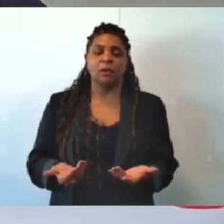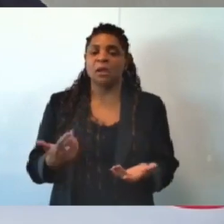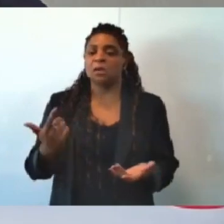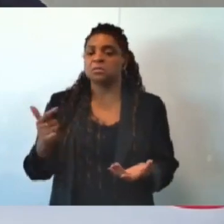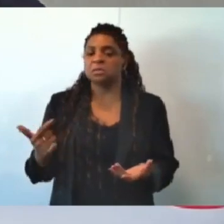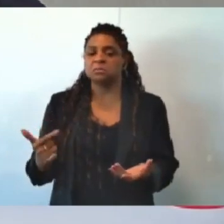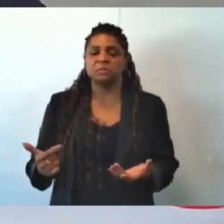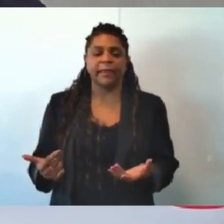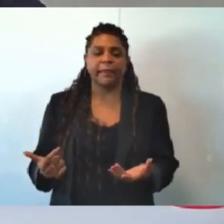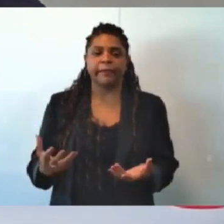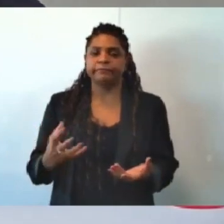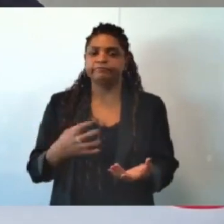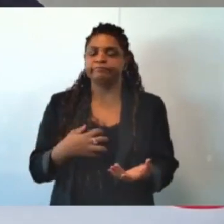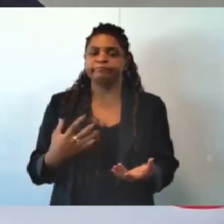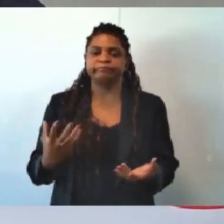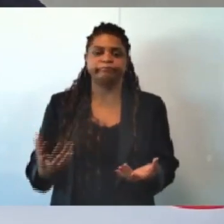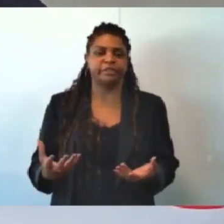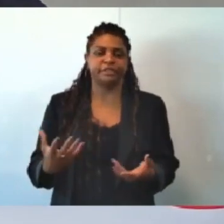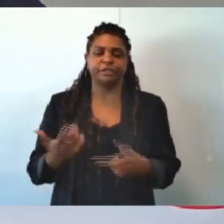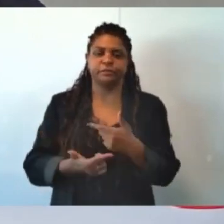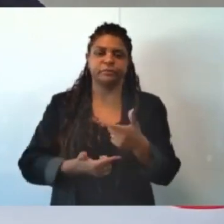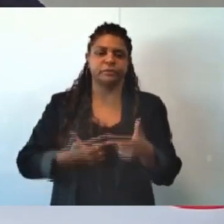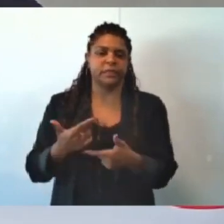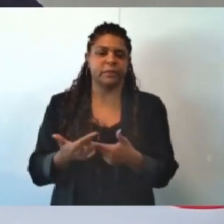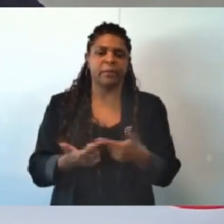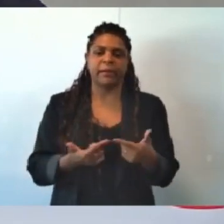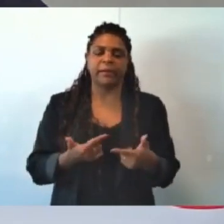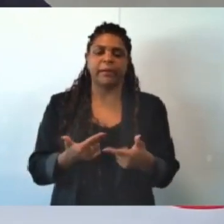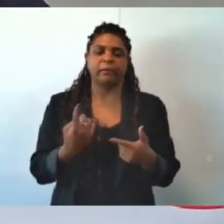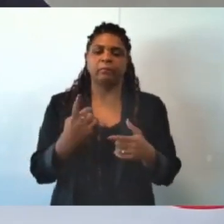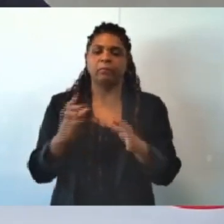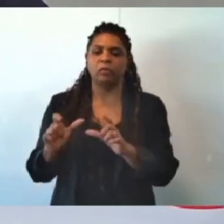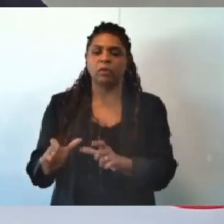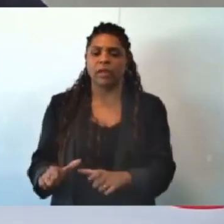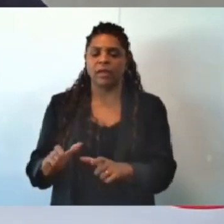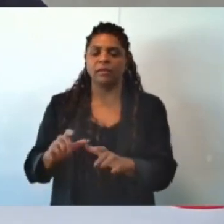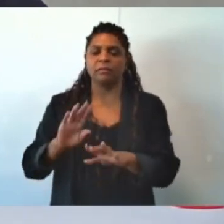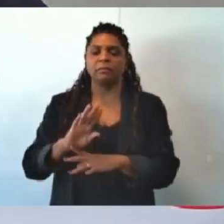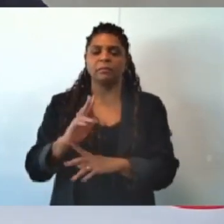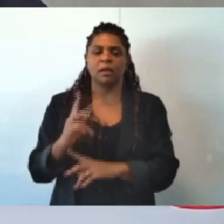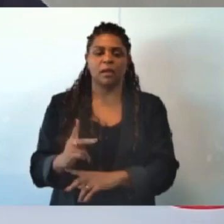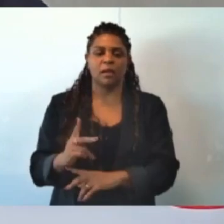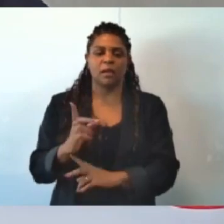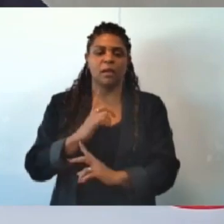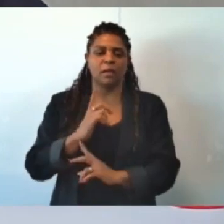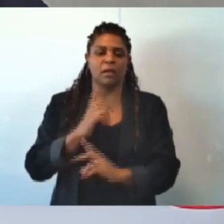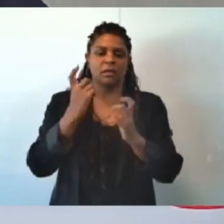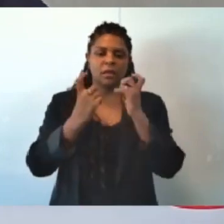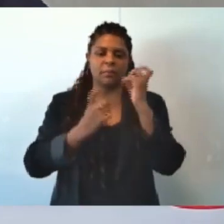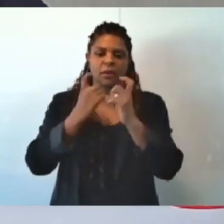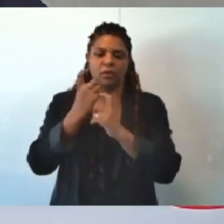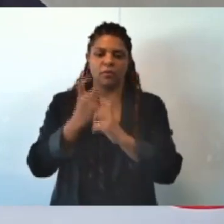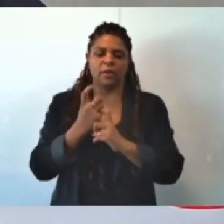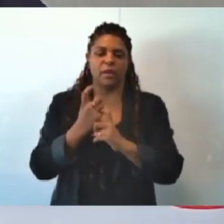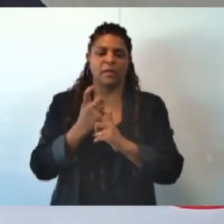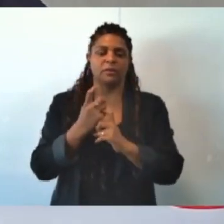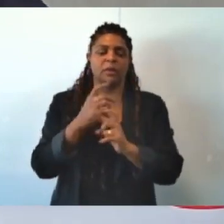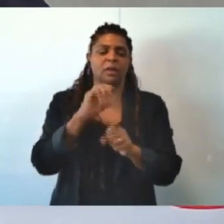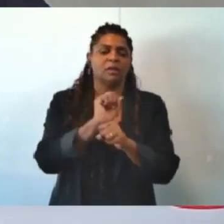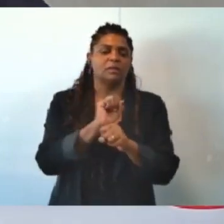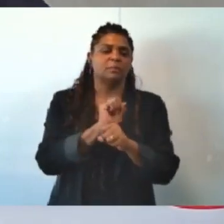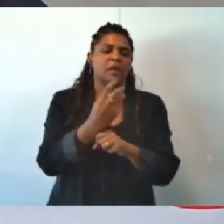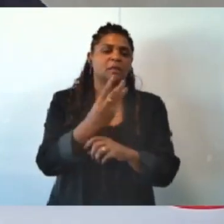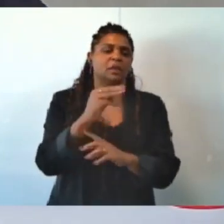você trabalhar num lado da cidade onde você está preocupado que o cidadão ganhe 3 minutos, às vezes, com